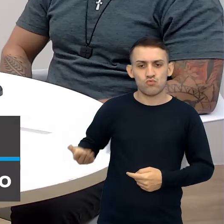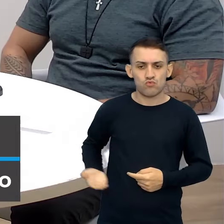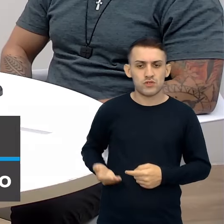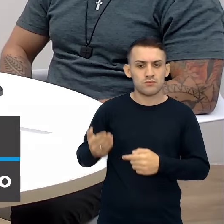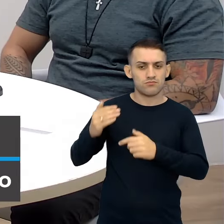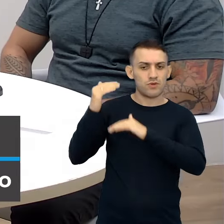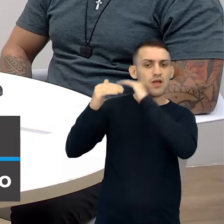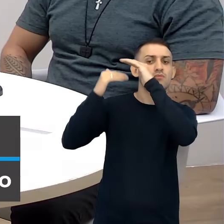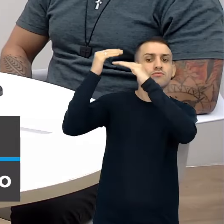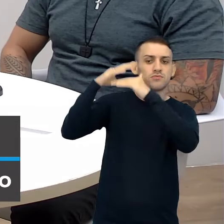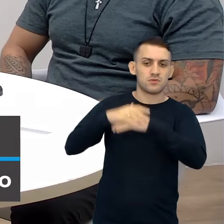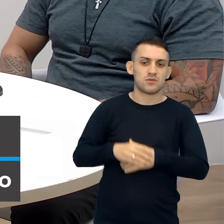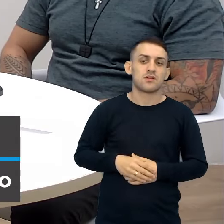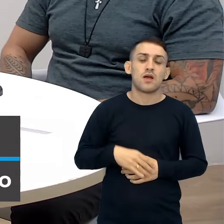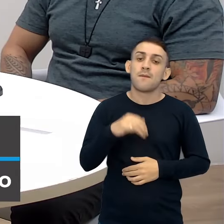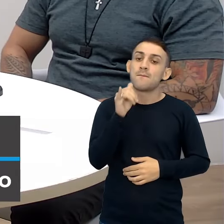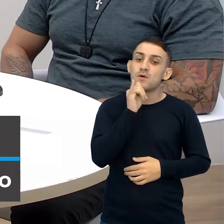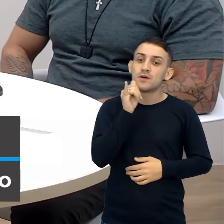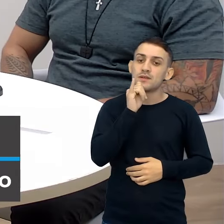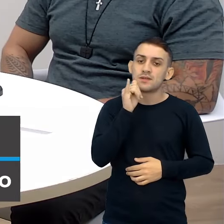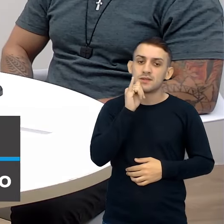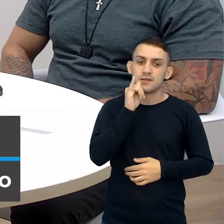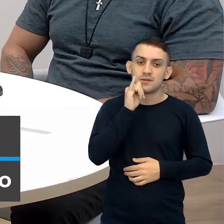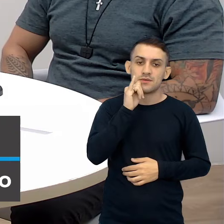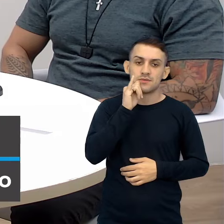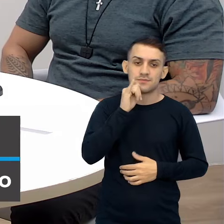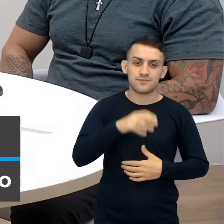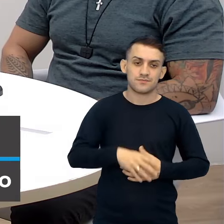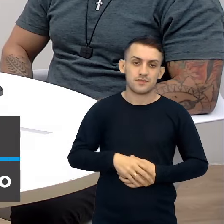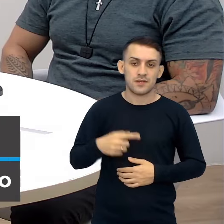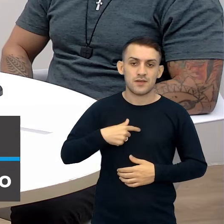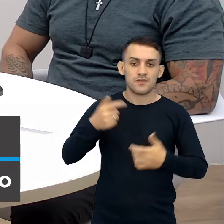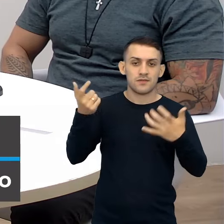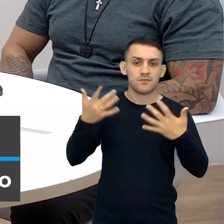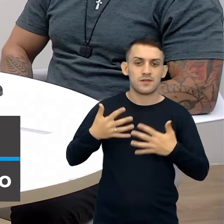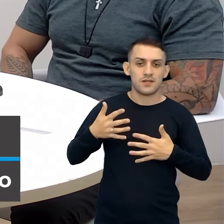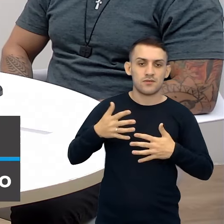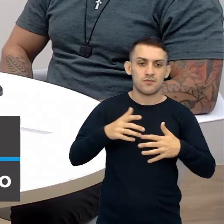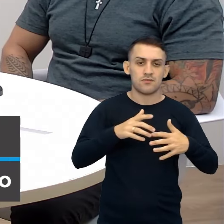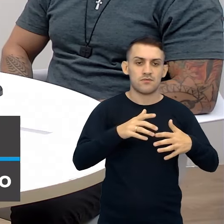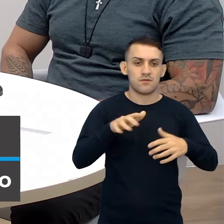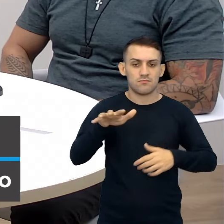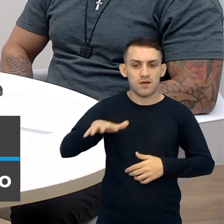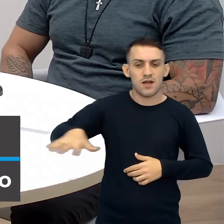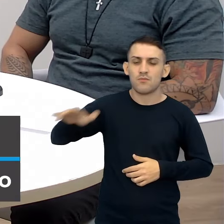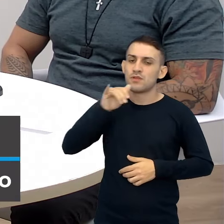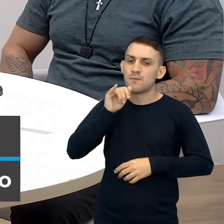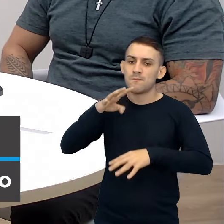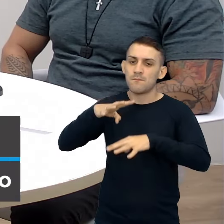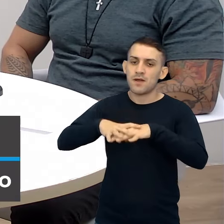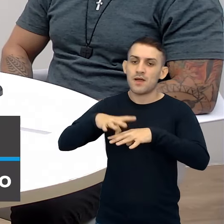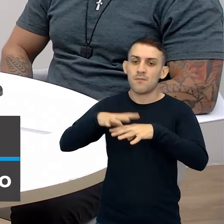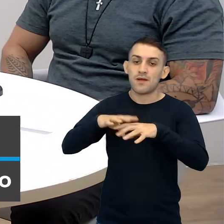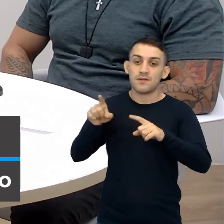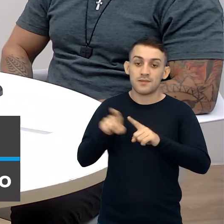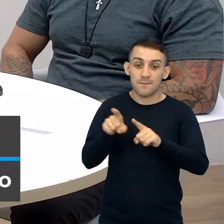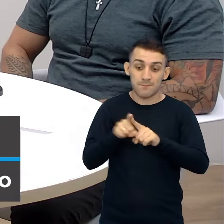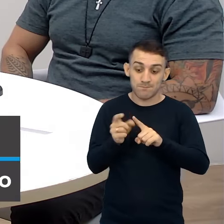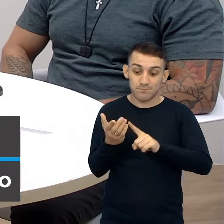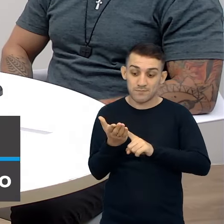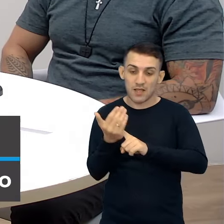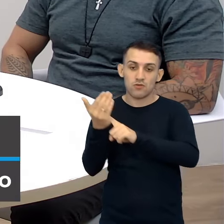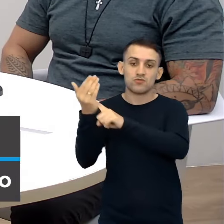Sim. Quando eu digo assim, olha, tanto é que quando eu falo das áreas, eu falo assim, matemática e suas